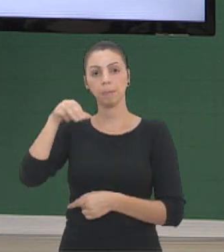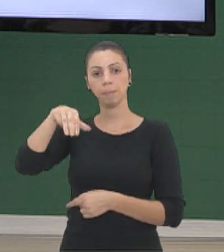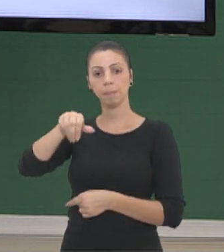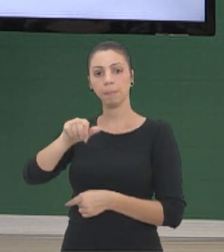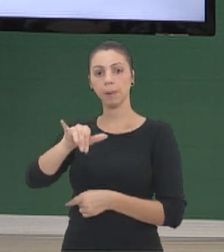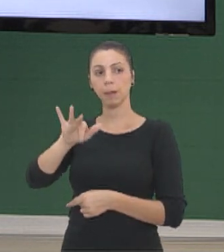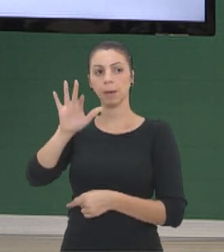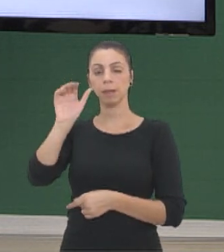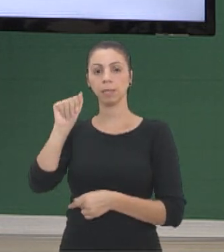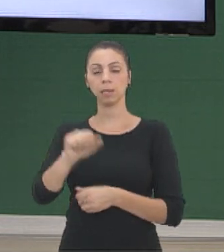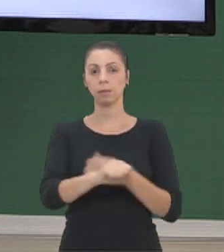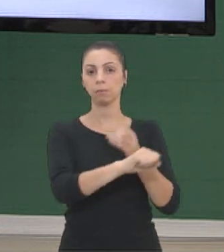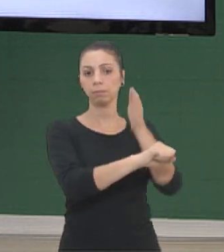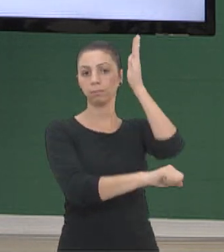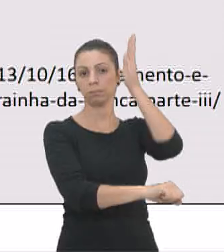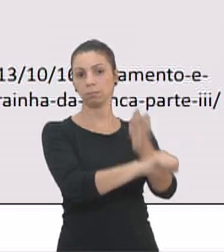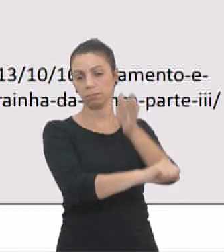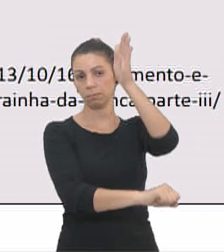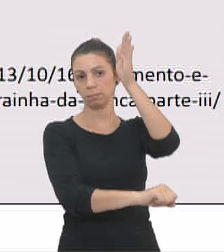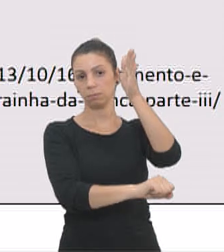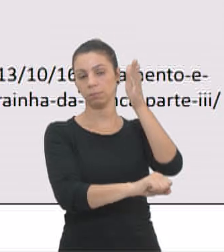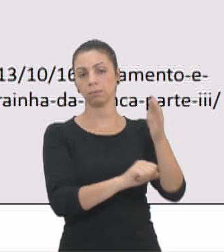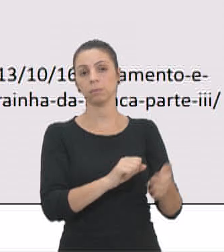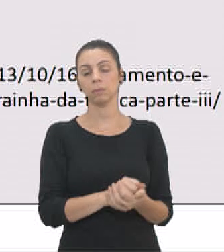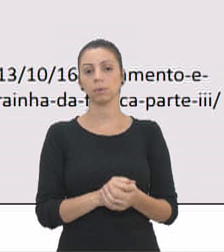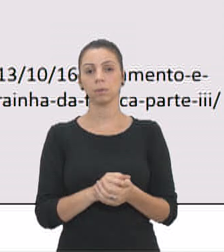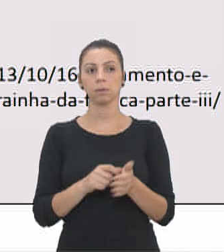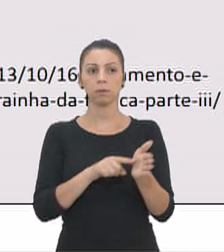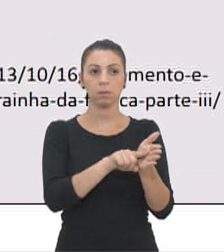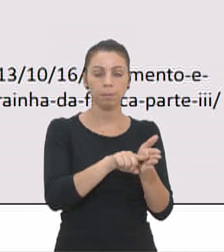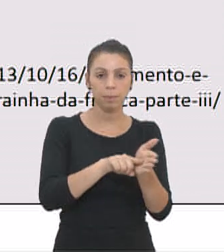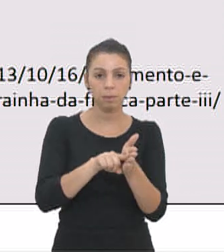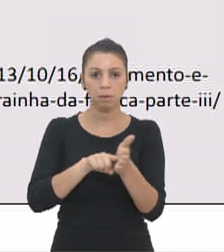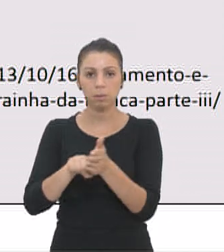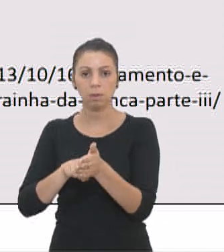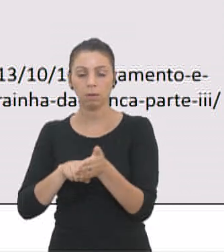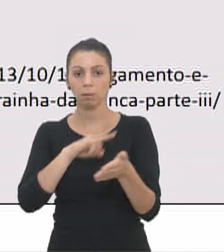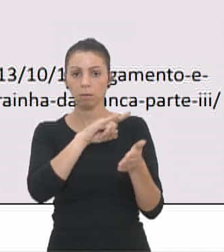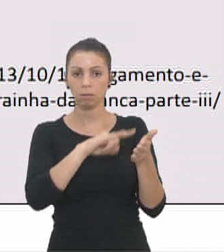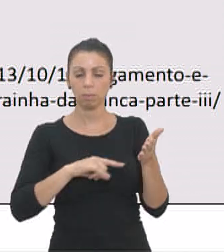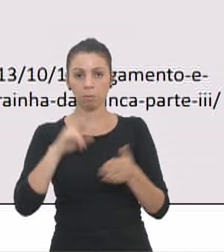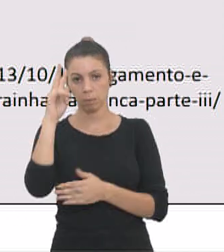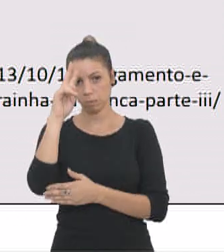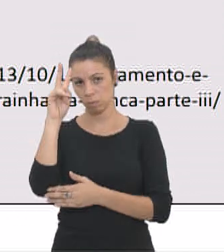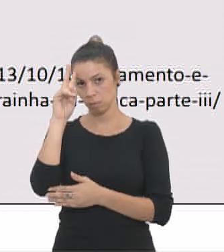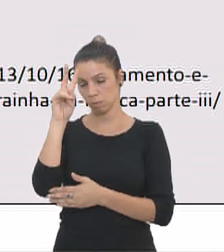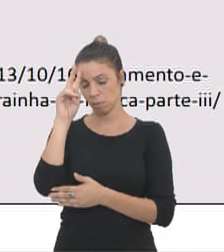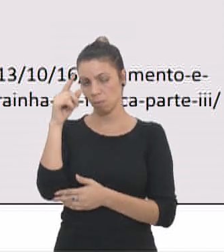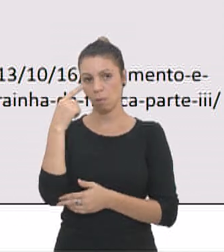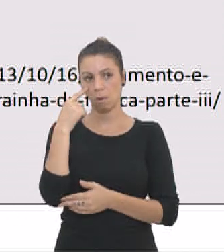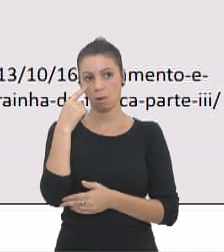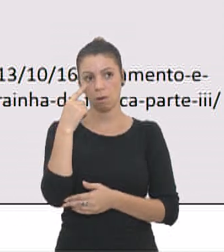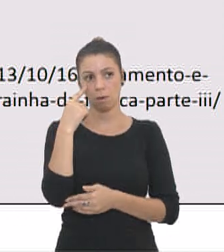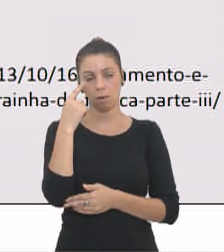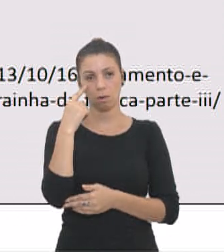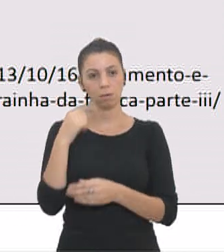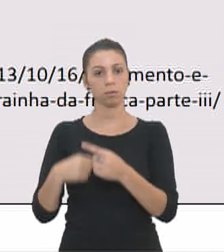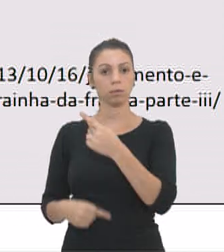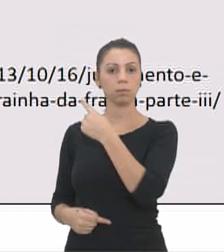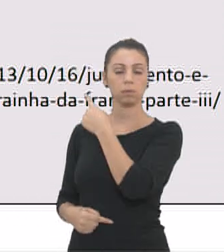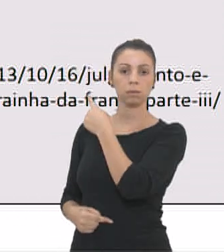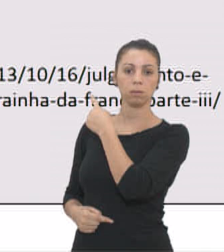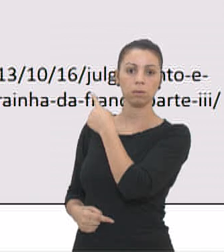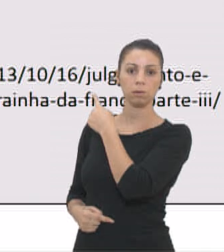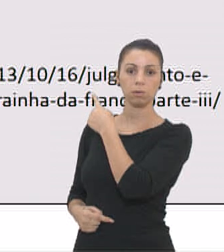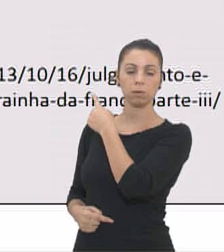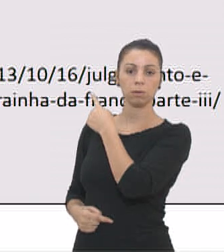navalha nacional. E olha que interessante, né? Você pesquisar sobre os documentos históricos, né? Olha para você ver essa lâmina. Poucas vezes na sua vida